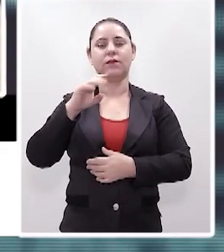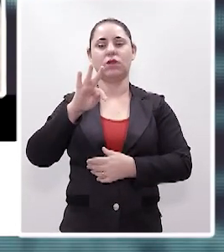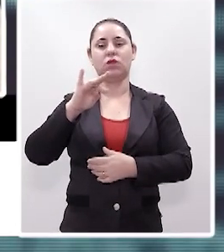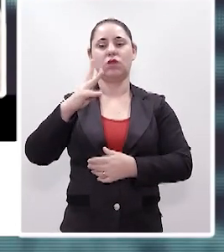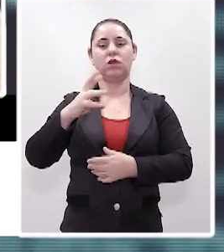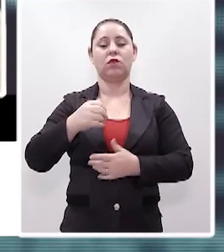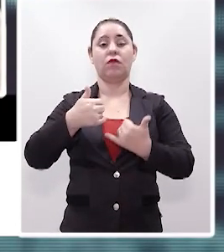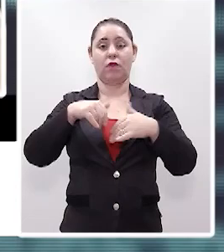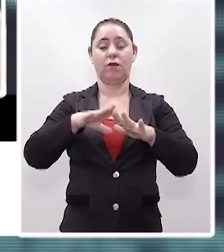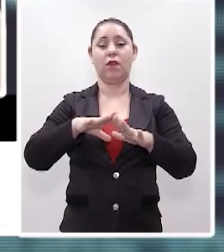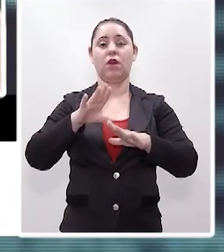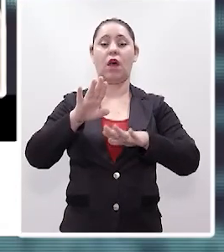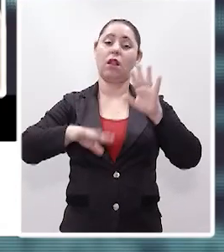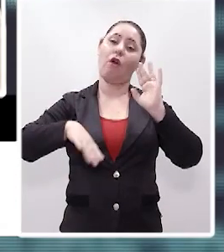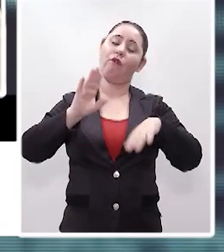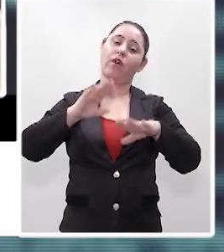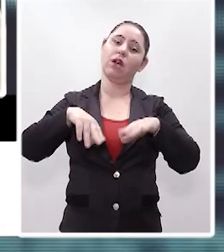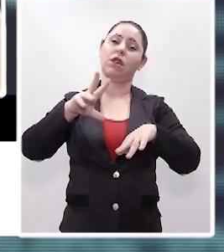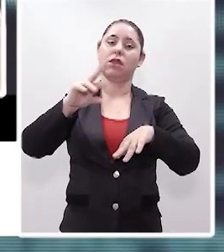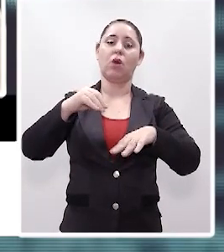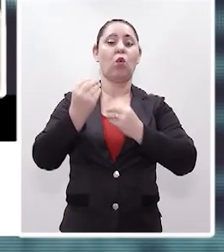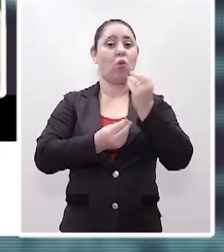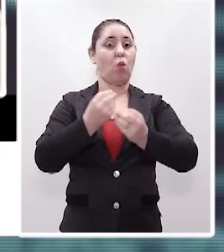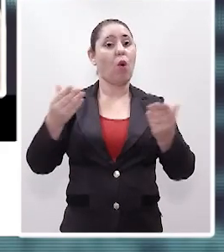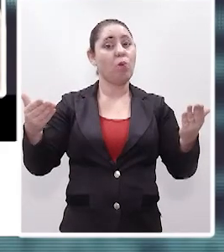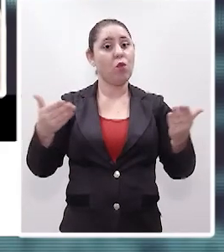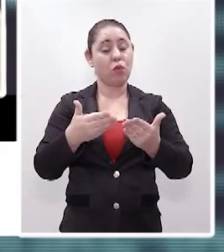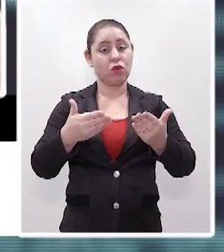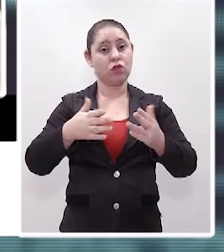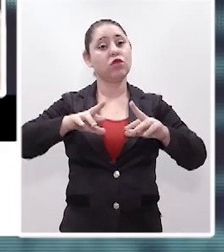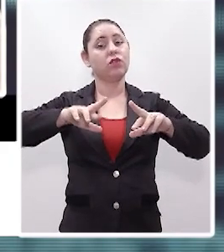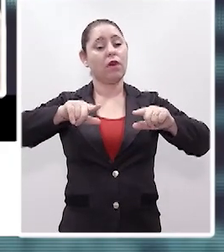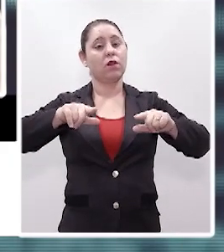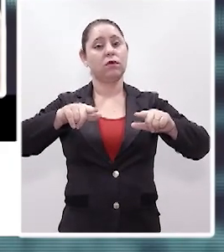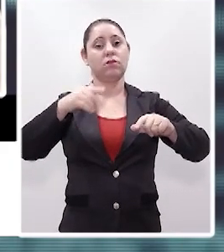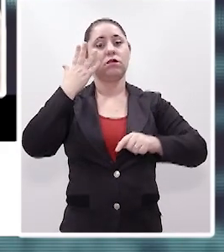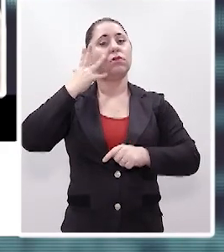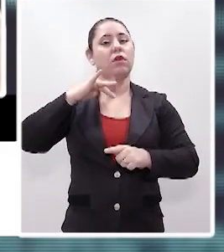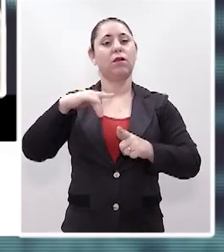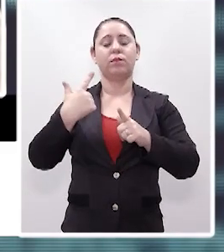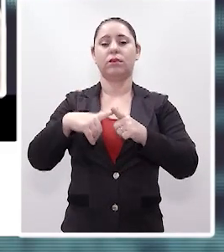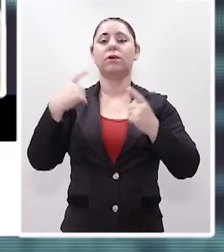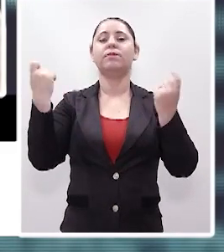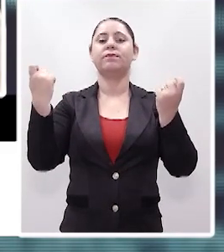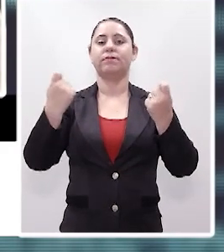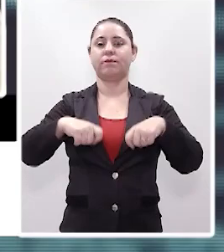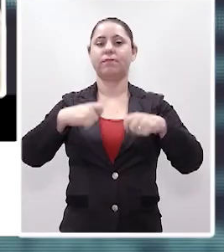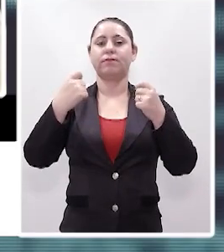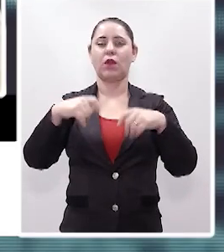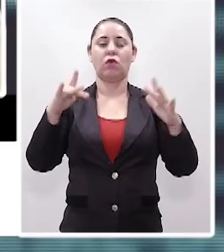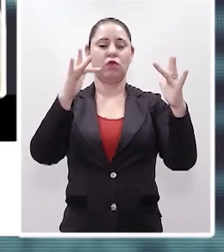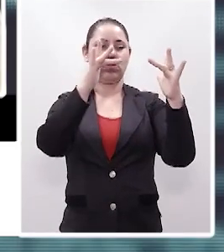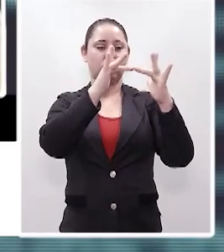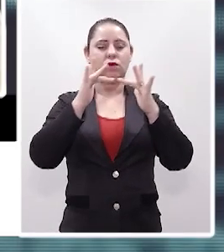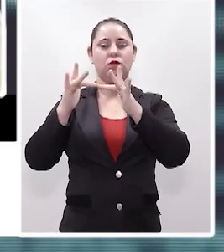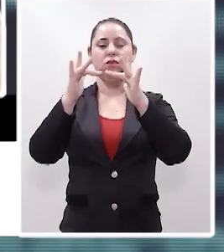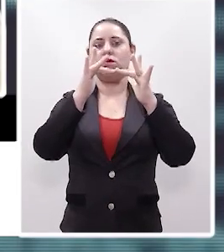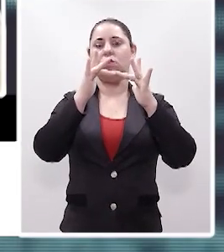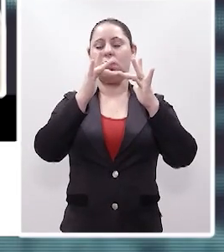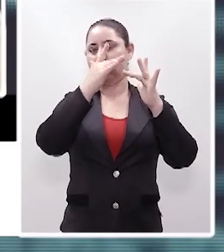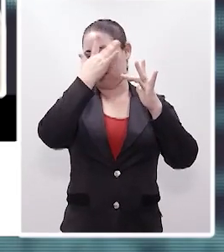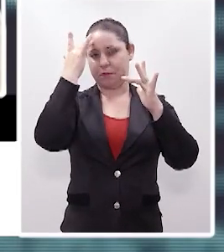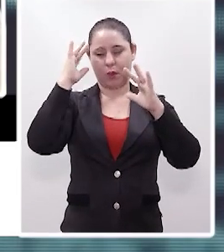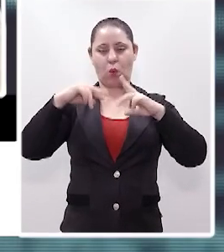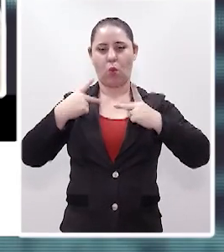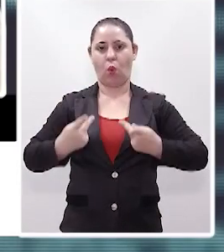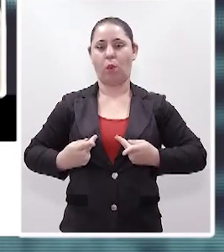que isso vai ficar, talvez não dessa forma como está hoje para as crianças, porque eles precisam, o contato do